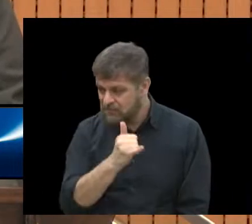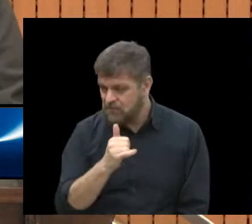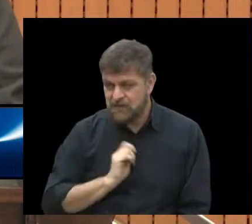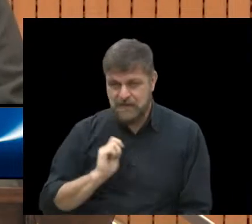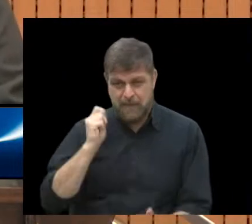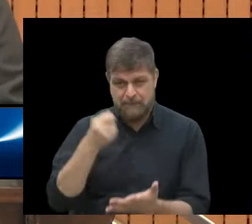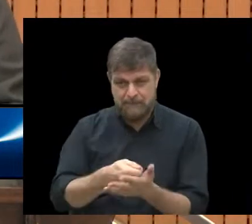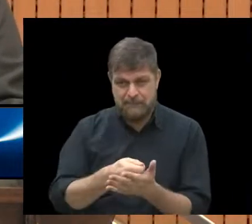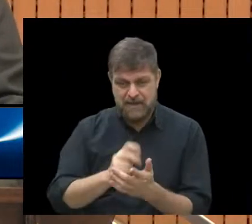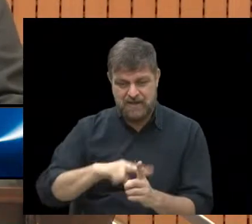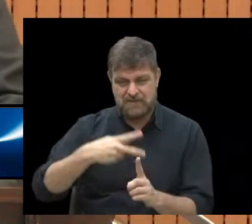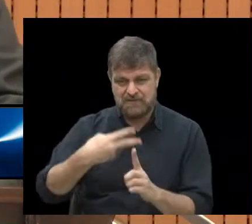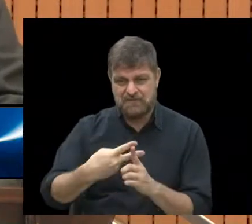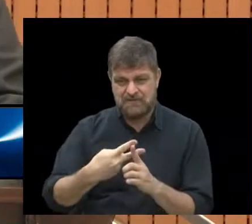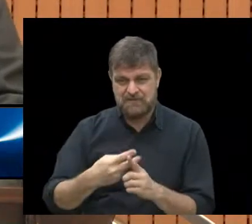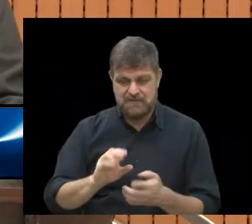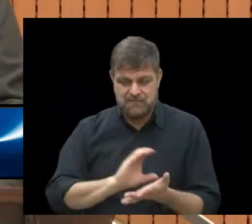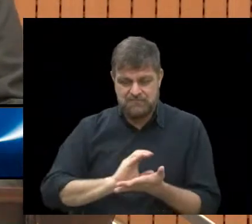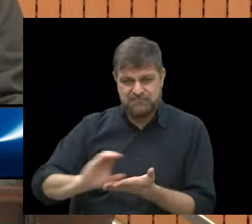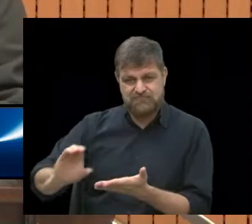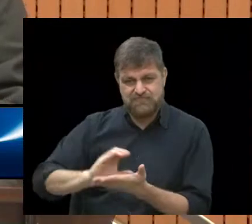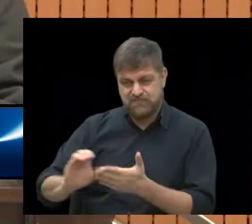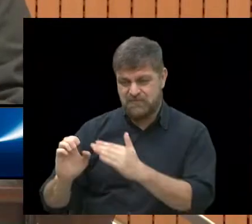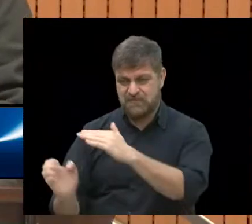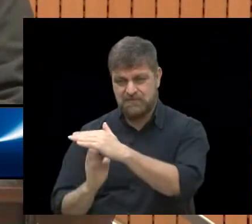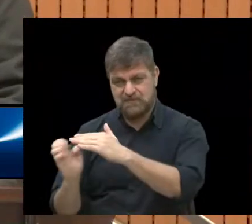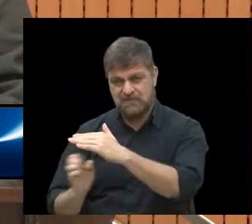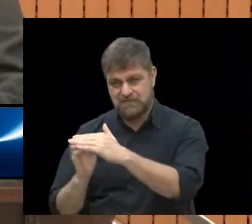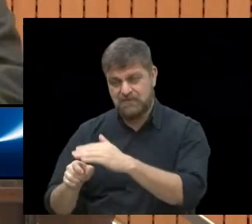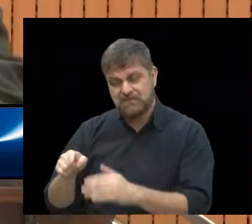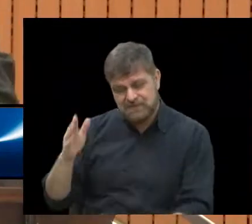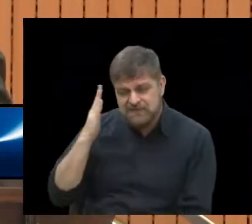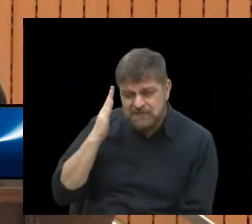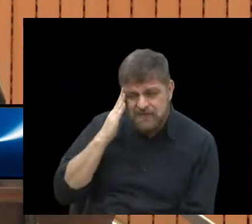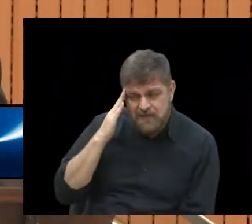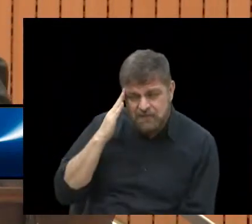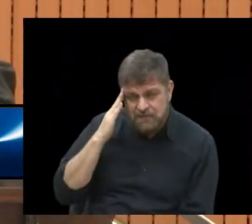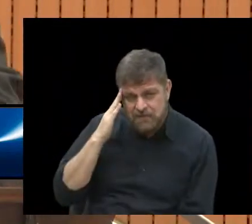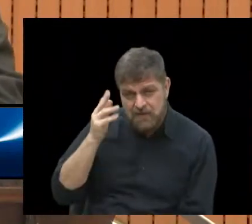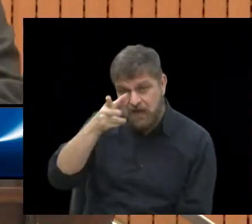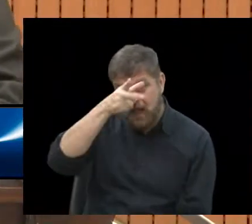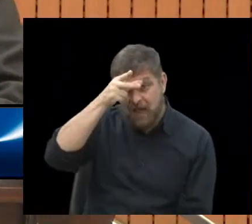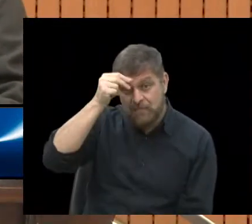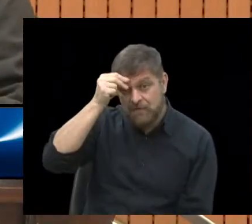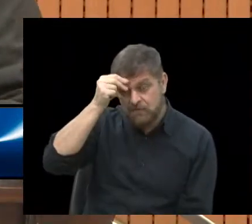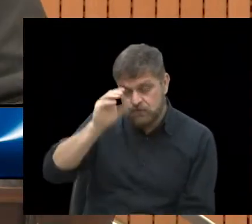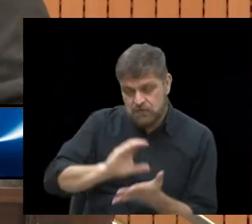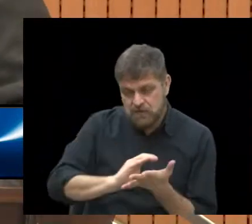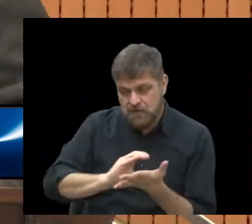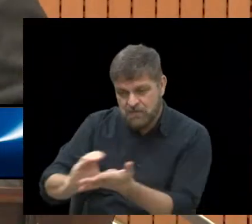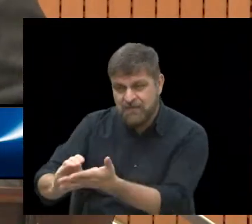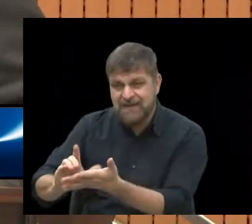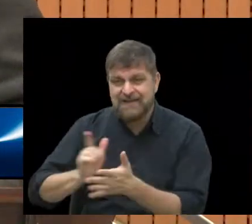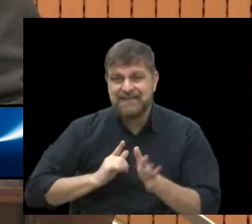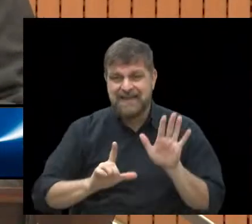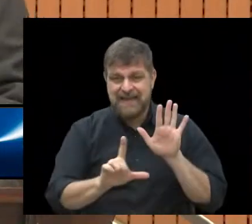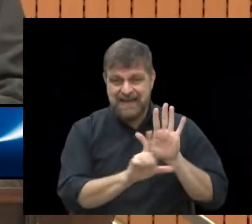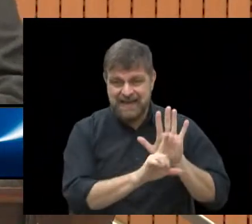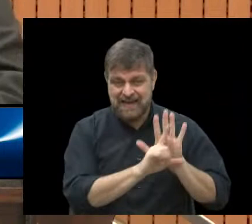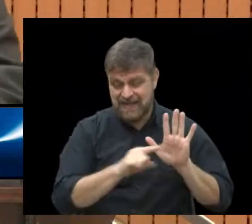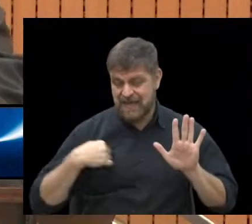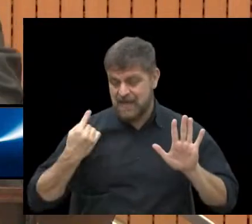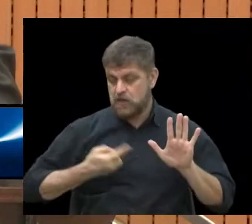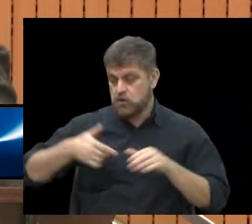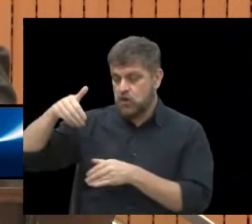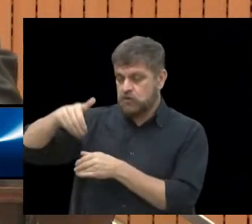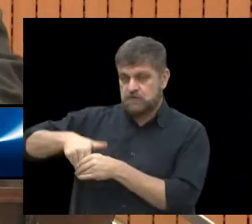tem o subsídio. O subsídio, a senhora sabe, é para cobrir aquelas leis que nós